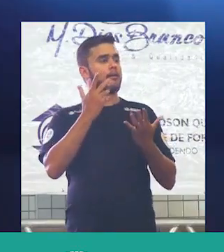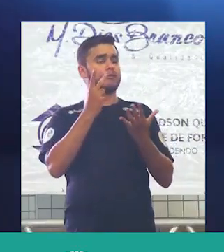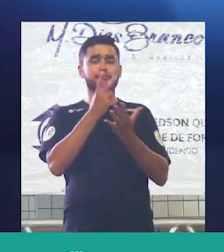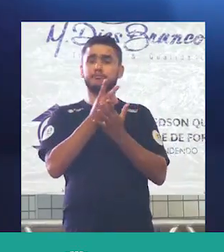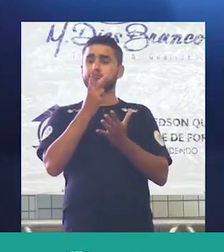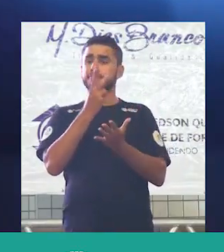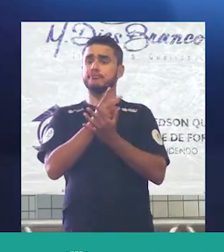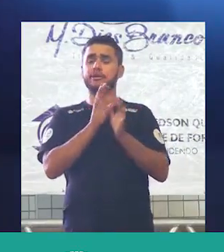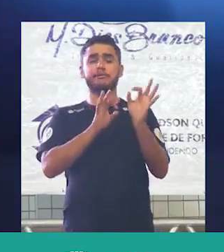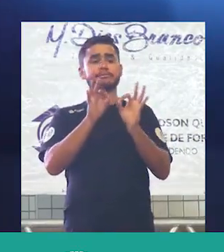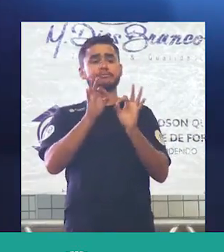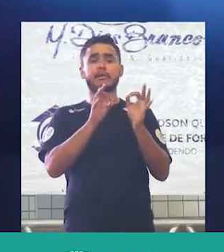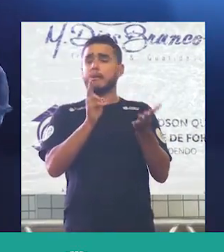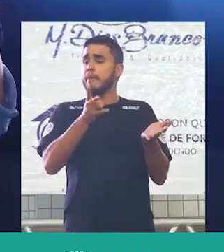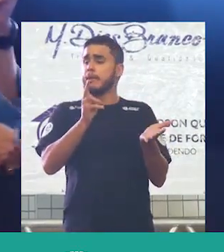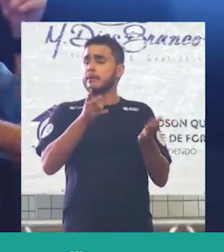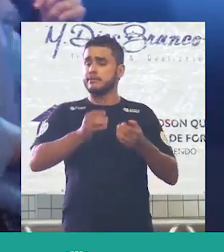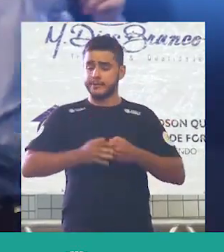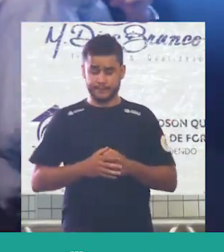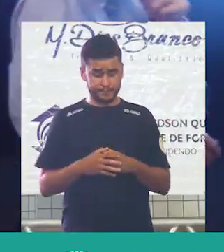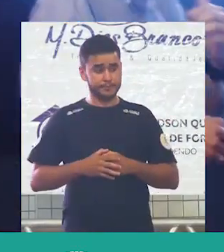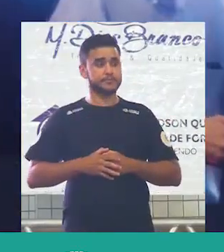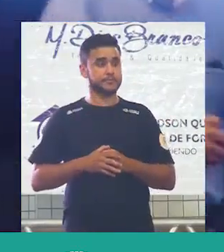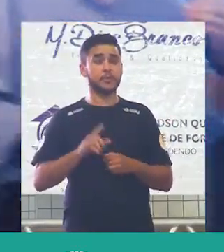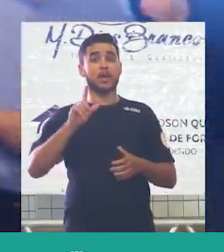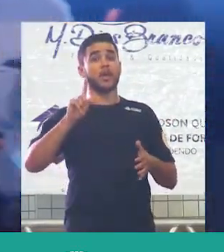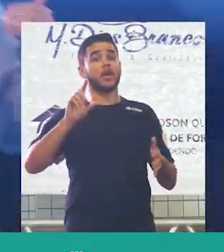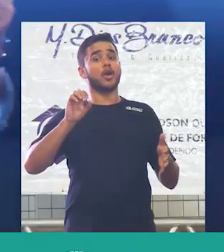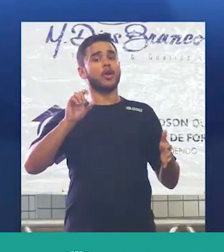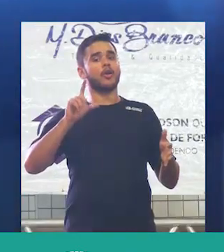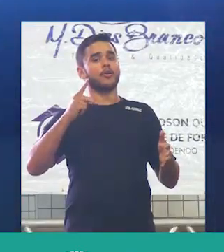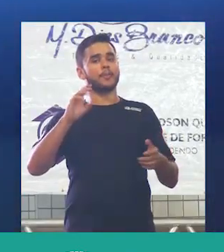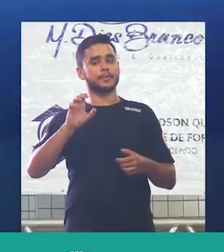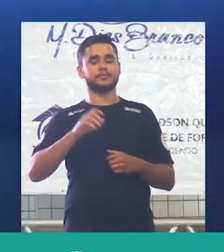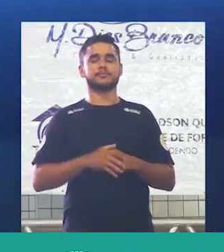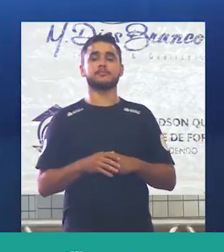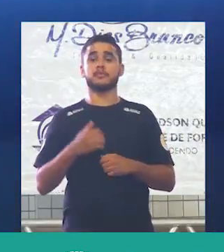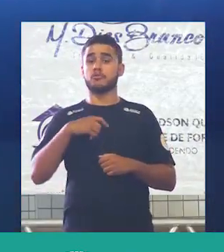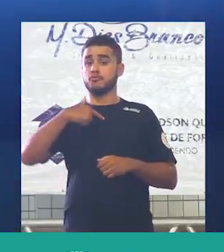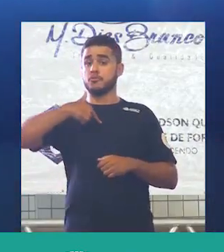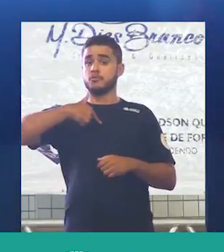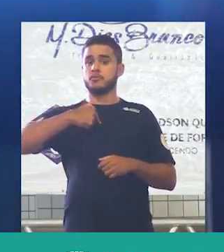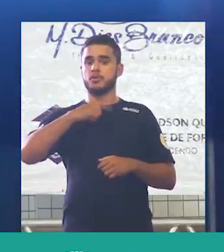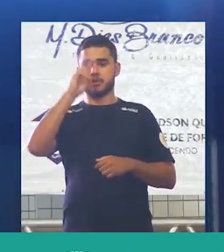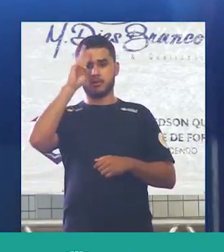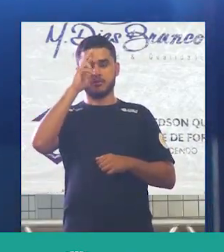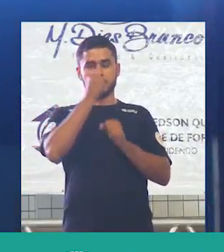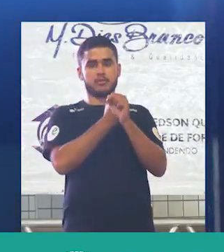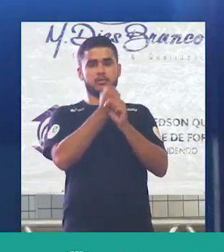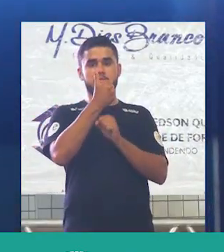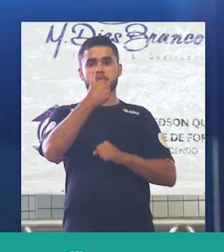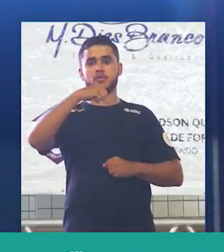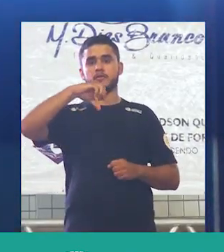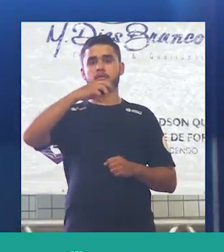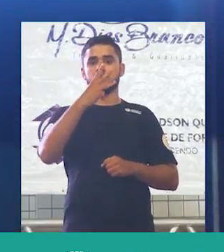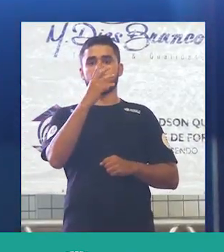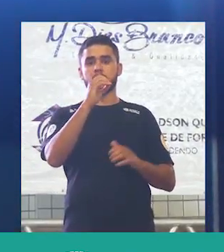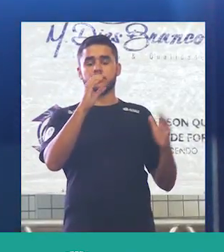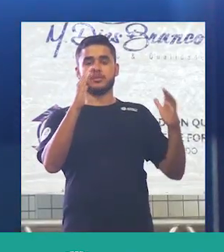a mesma situação. Mas vamos lá. Vargas chega no poder com um golpe, a Revolução de 30, e fica